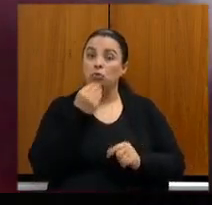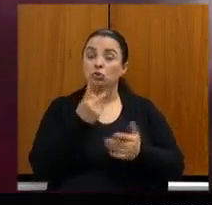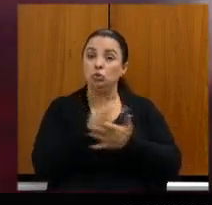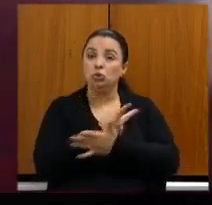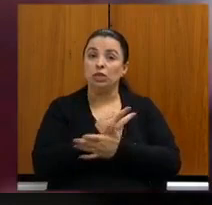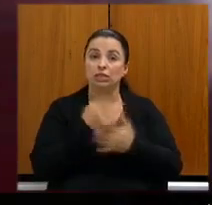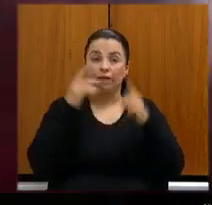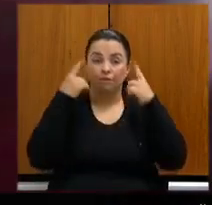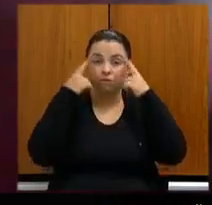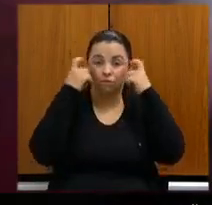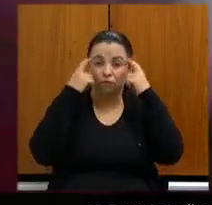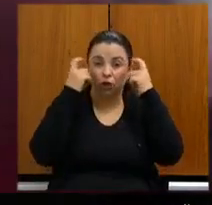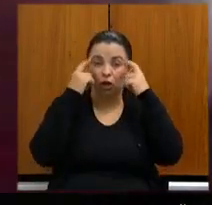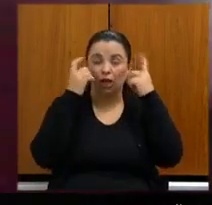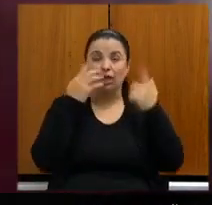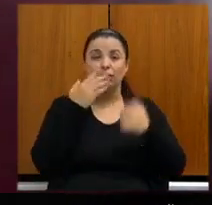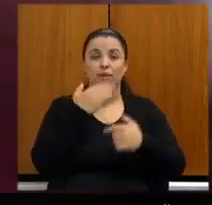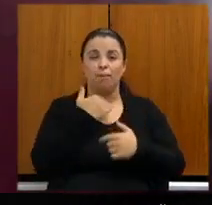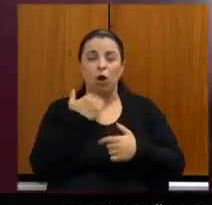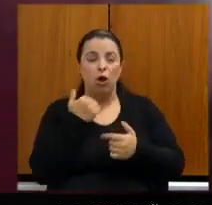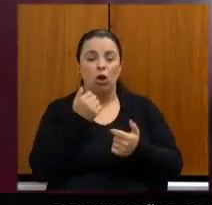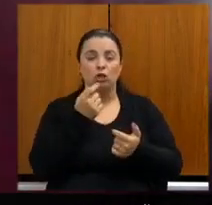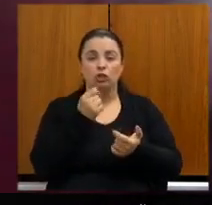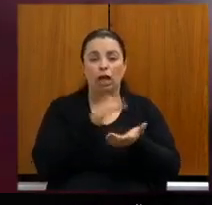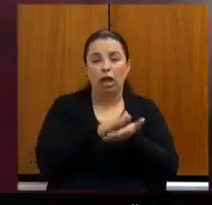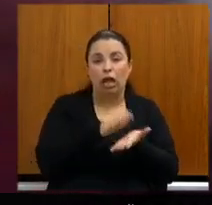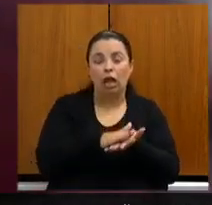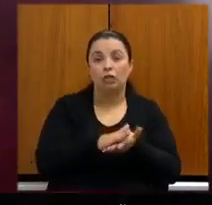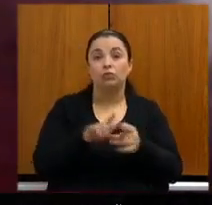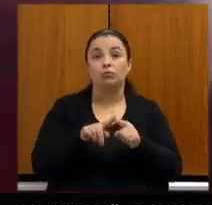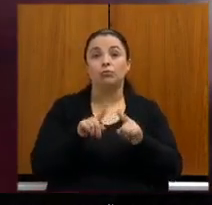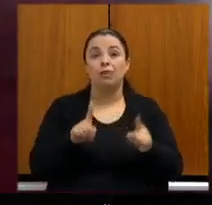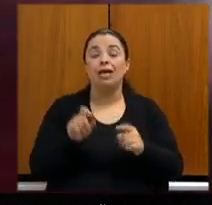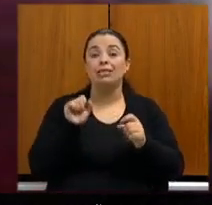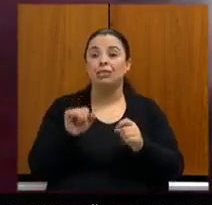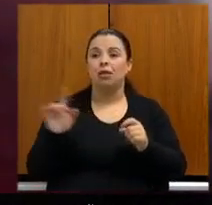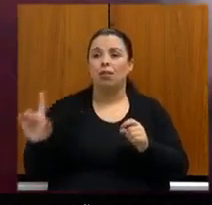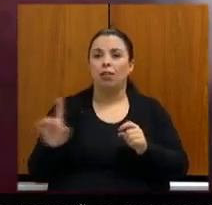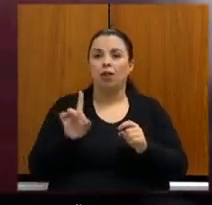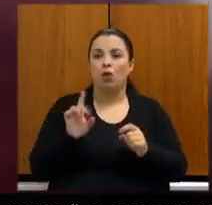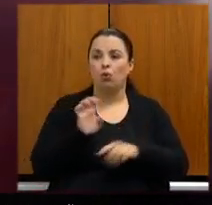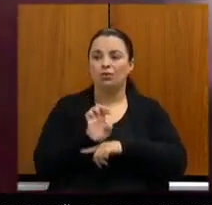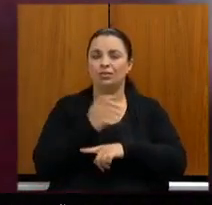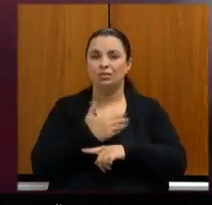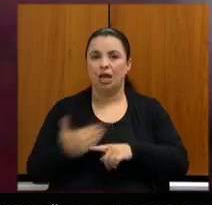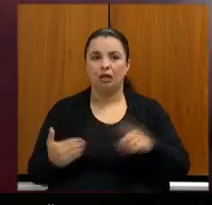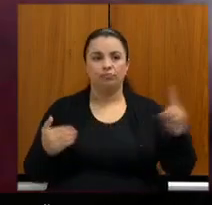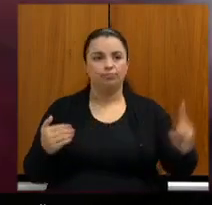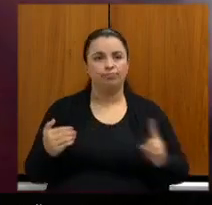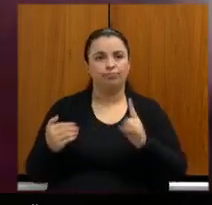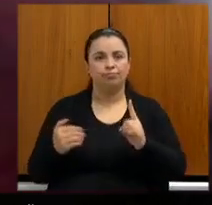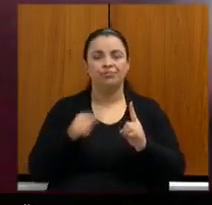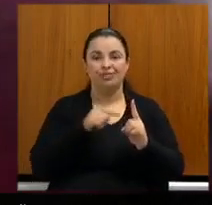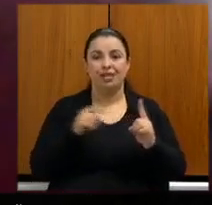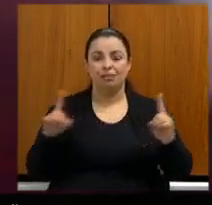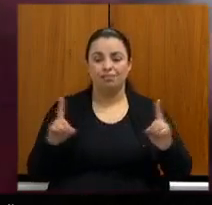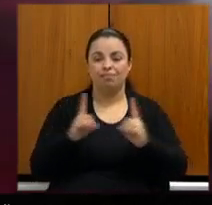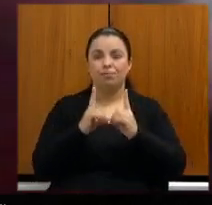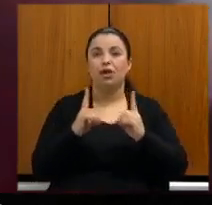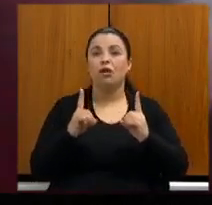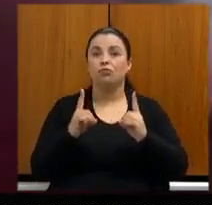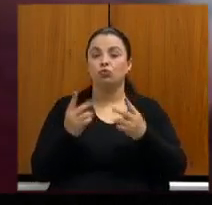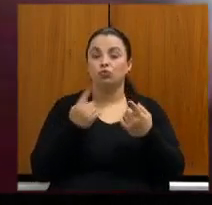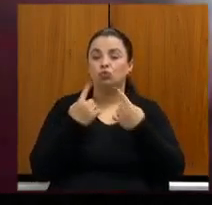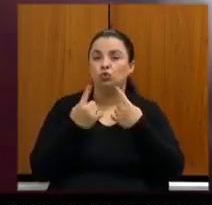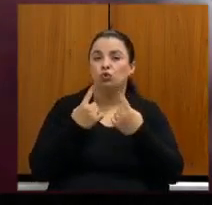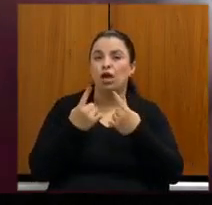despejo e gerar mortes né E quando você chama as partes da conversa para um diálogo a gente vê que aquela